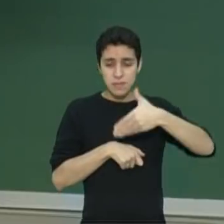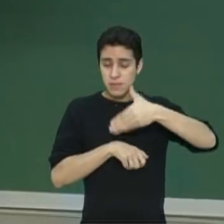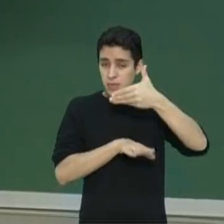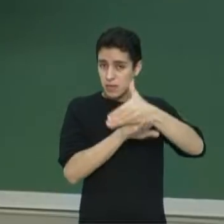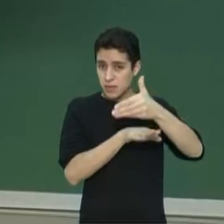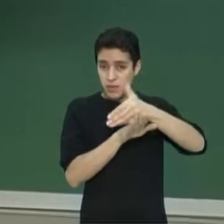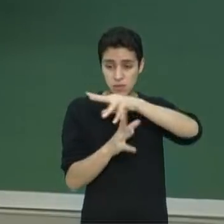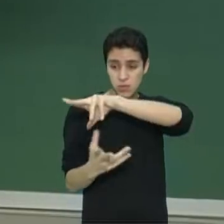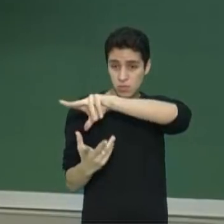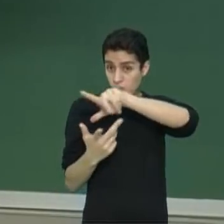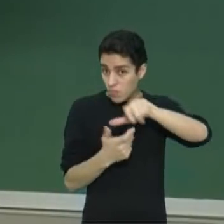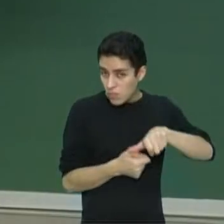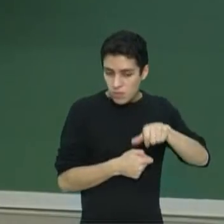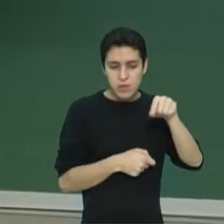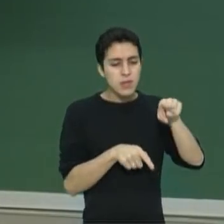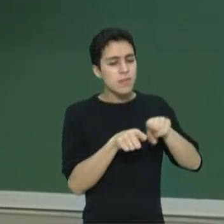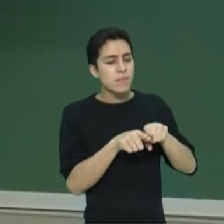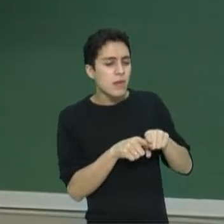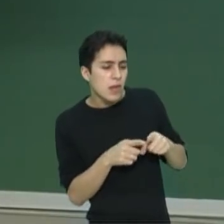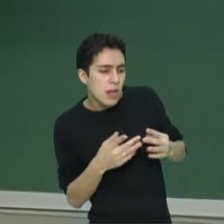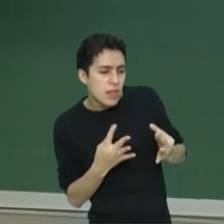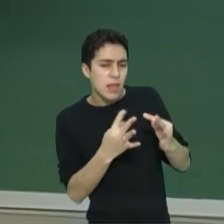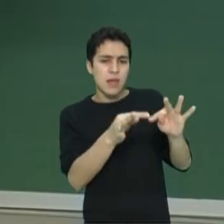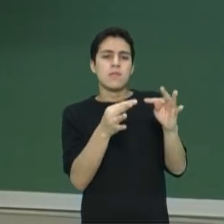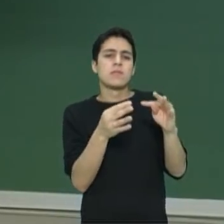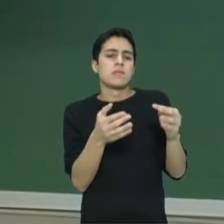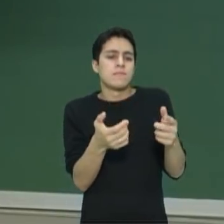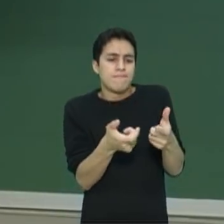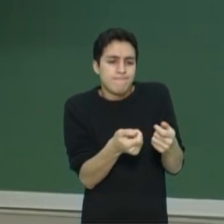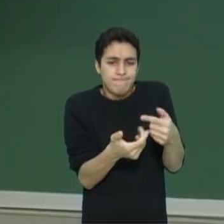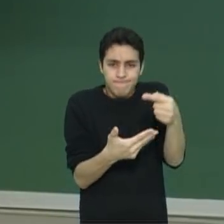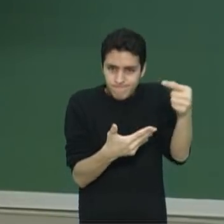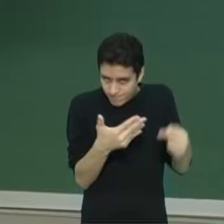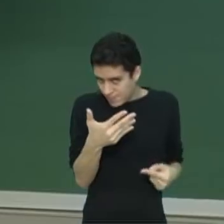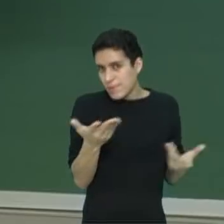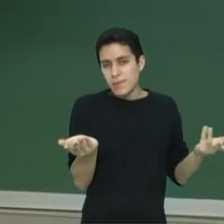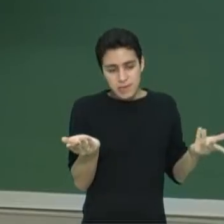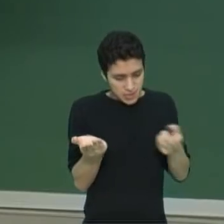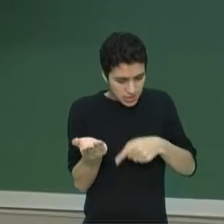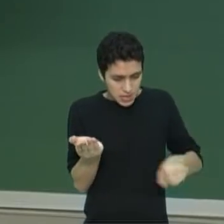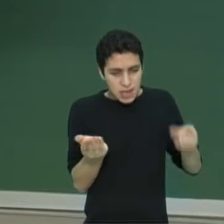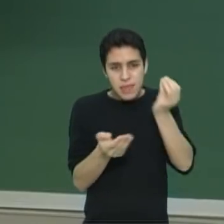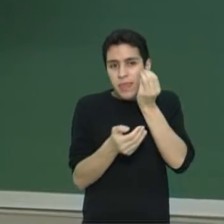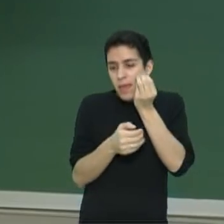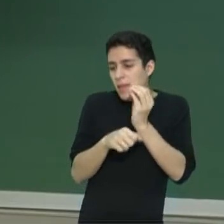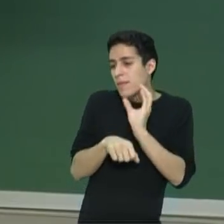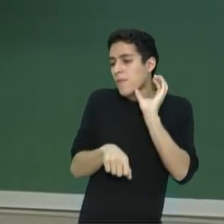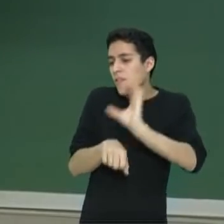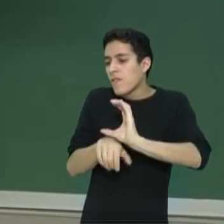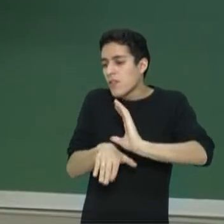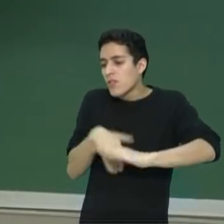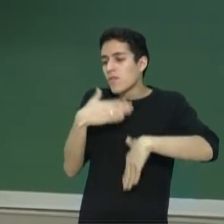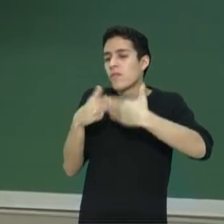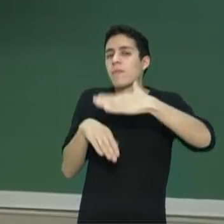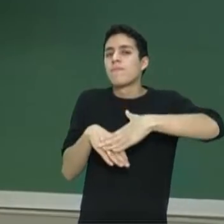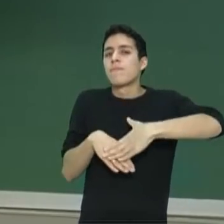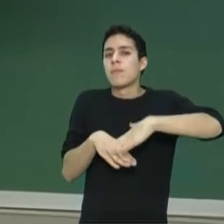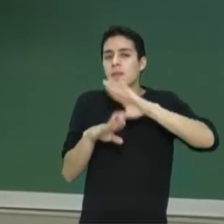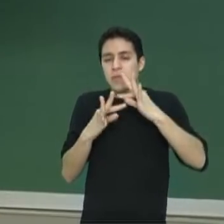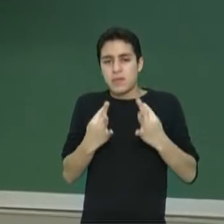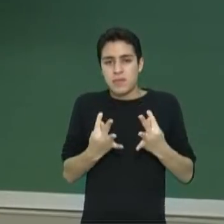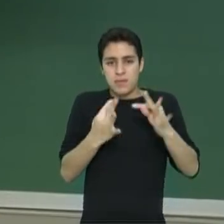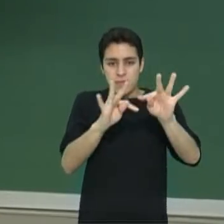e produtos eletroeletrônicos. Como qualquer país desenvolvido, a busca hoje é pelo investimento em tecnologia.